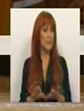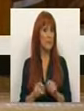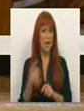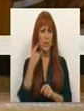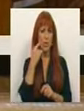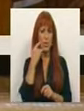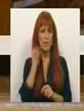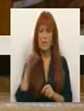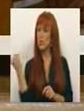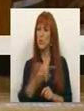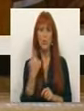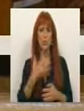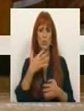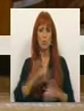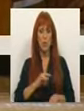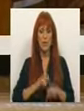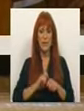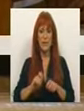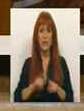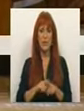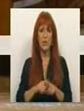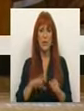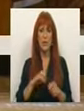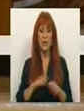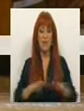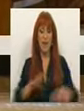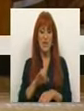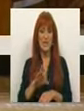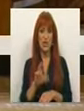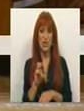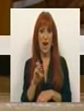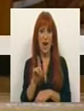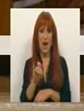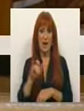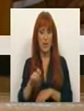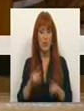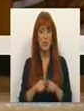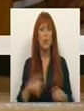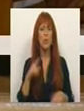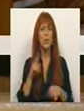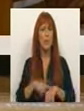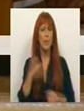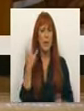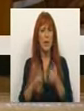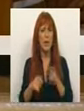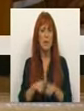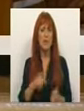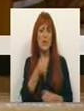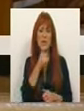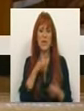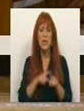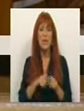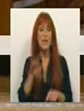do conhecimento de todos e durante a fase Charlie, período crítico determinado no âmbito do Sistema de Defesa